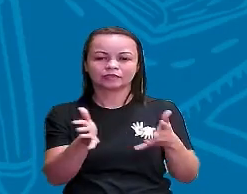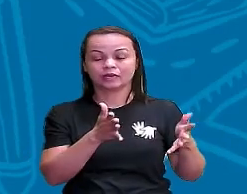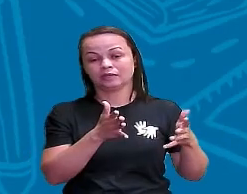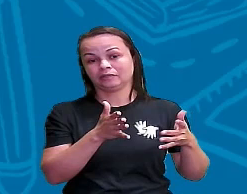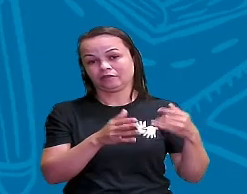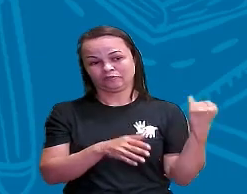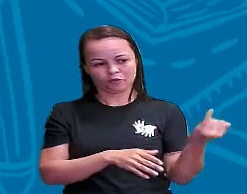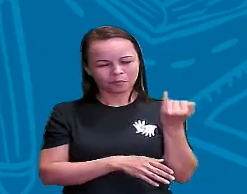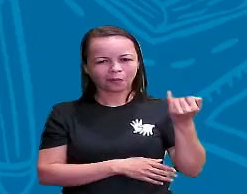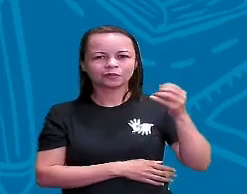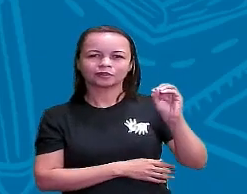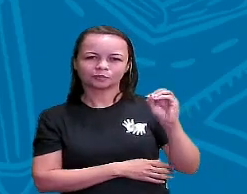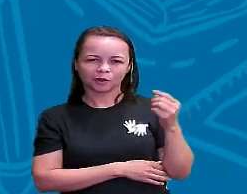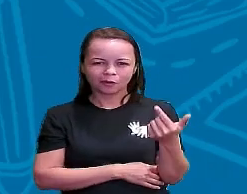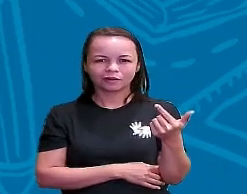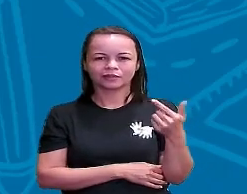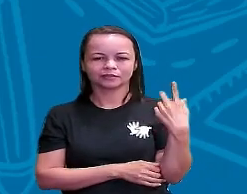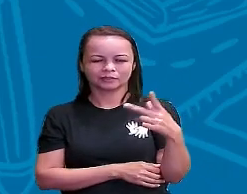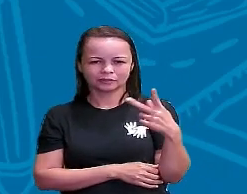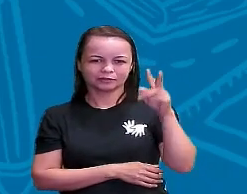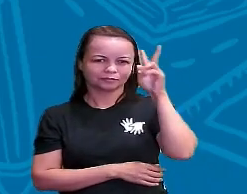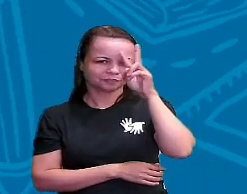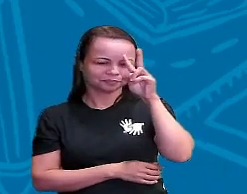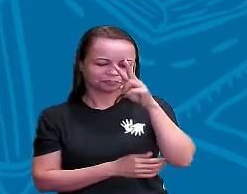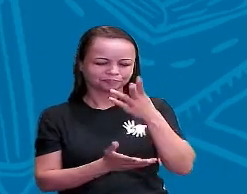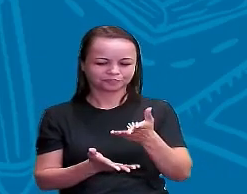grande importância para a nossa história. Vamos lá?